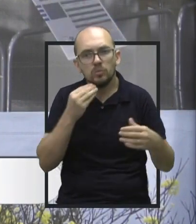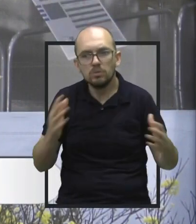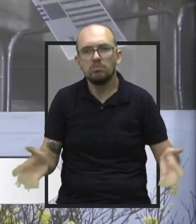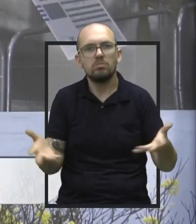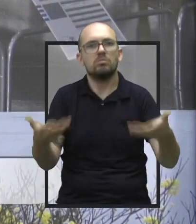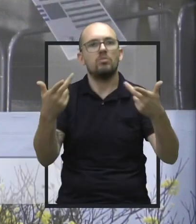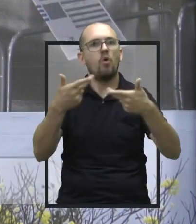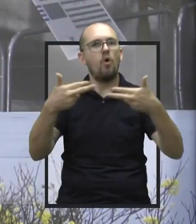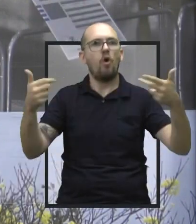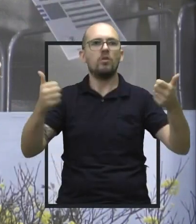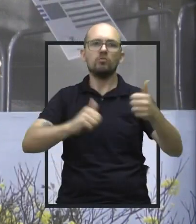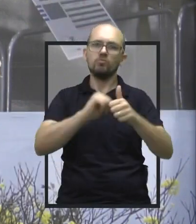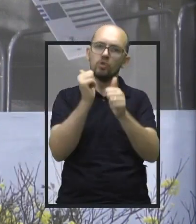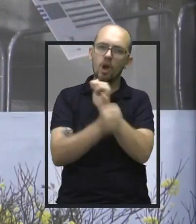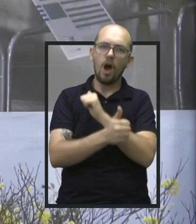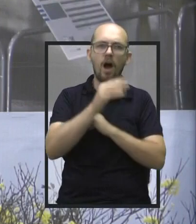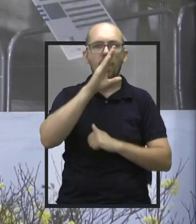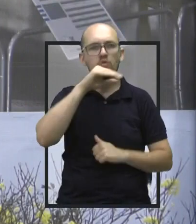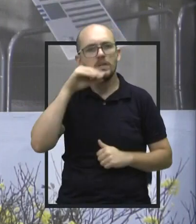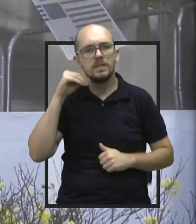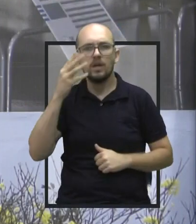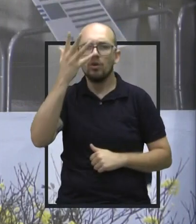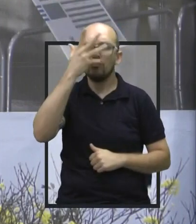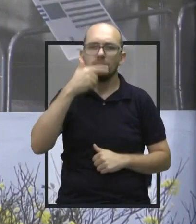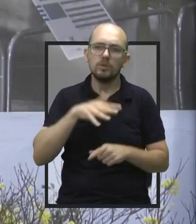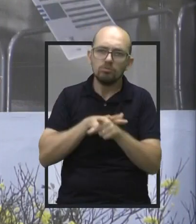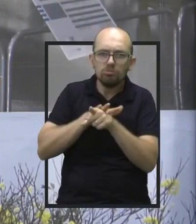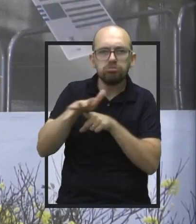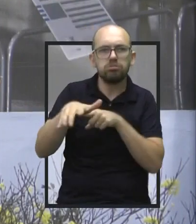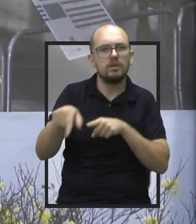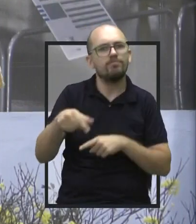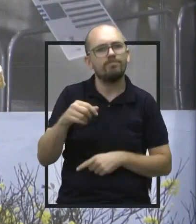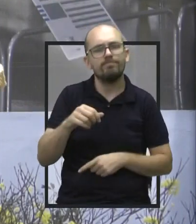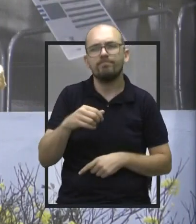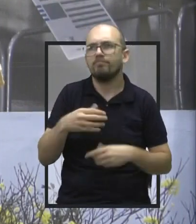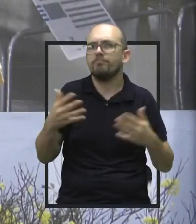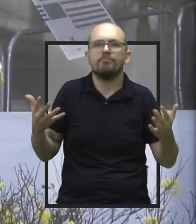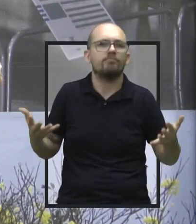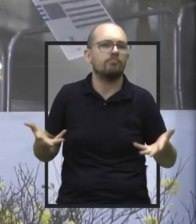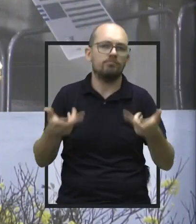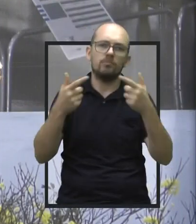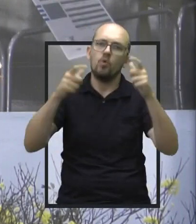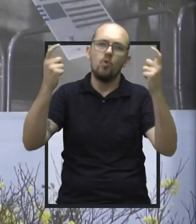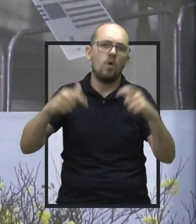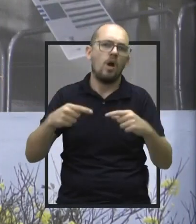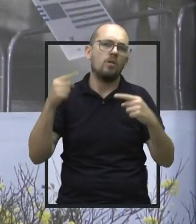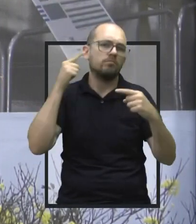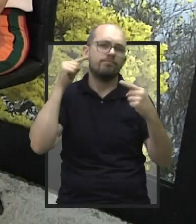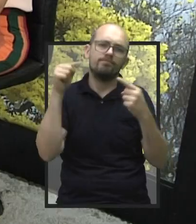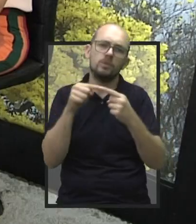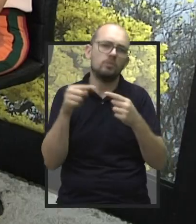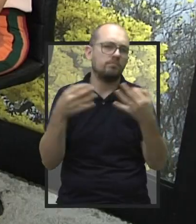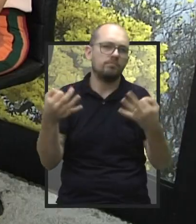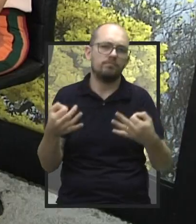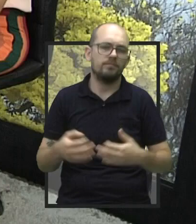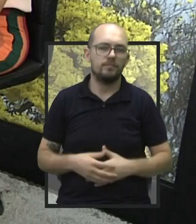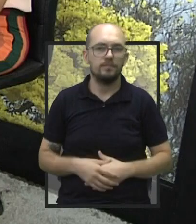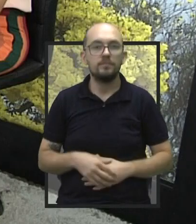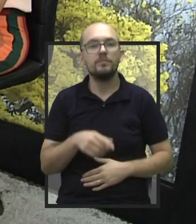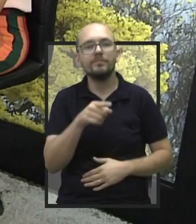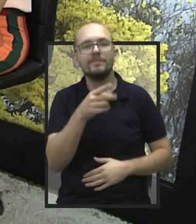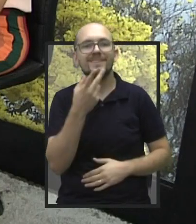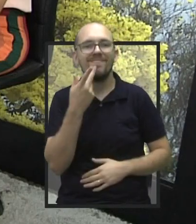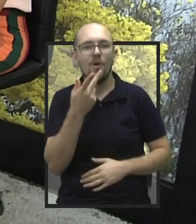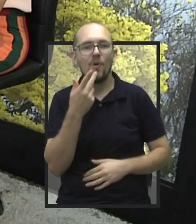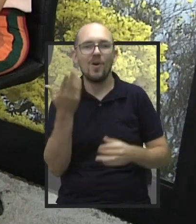jovens, adolescentes, as crianças estarem ali, acho que seria ideal. O local, tudo é muito conveniente para isso. E a senhora falou de uma